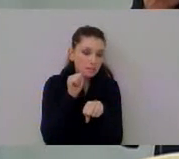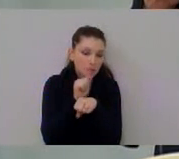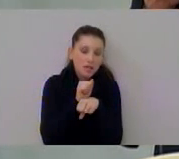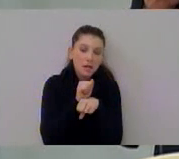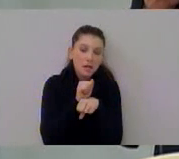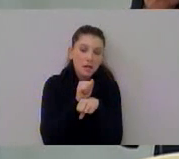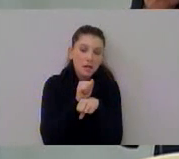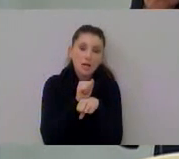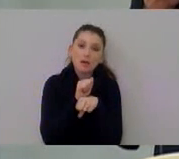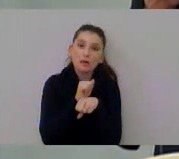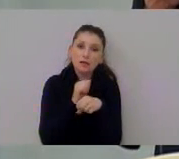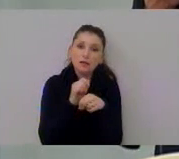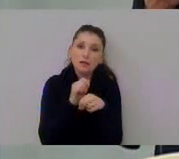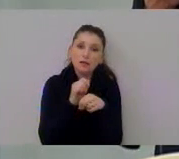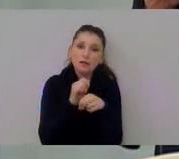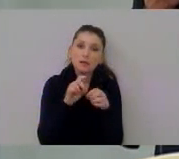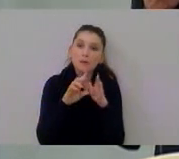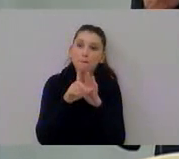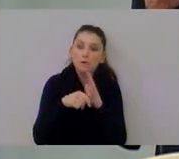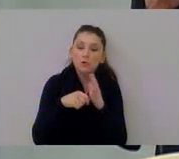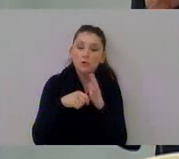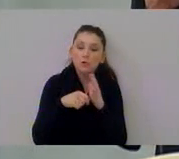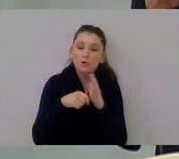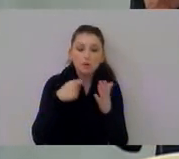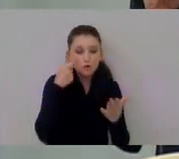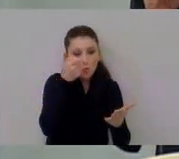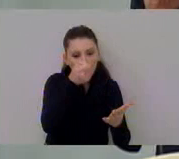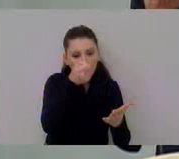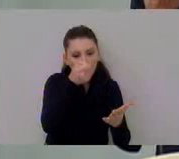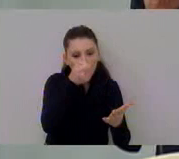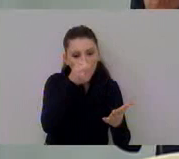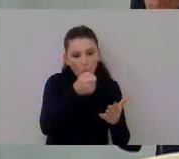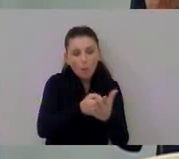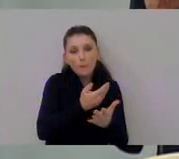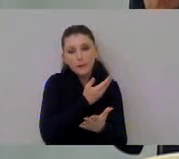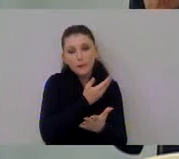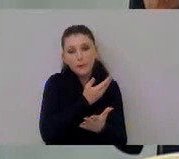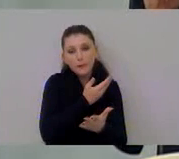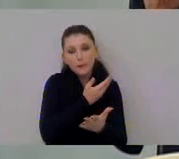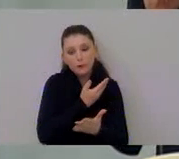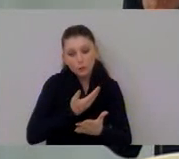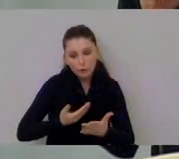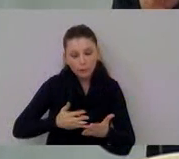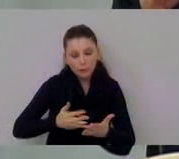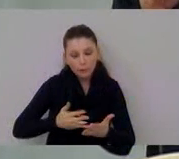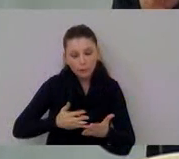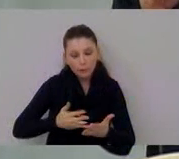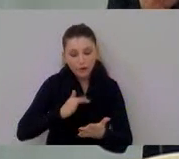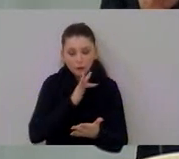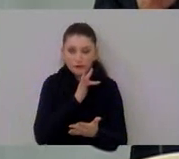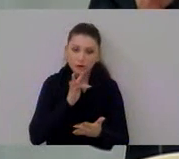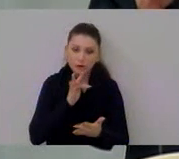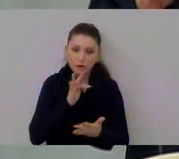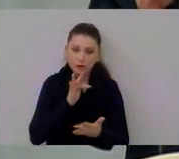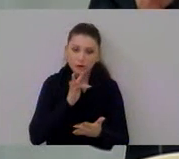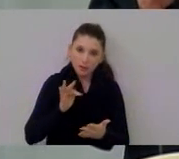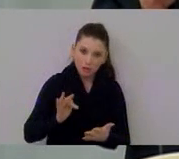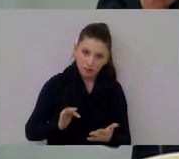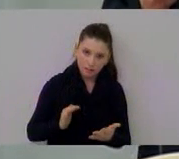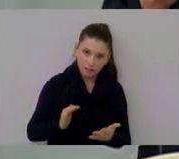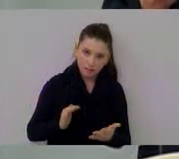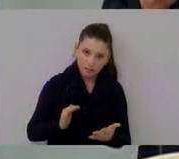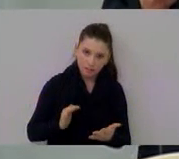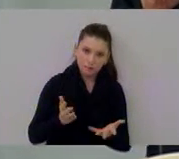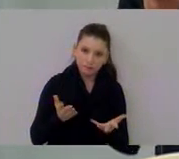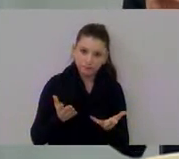governo federal ou do Ivaí. Que a realmente a população não